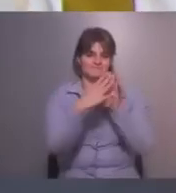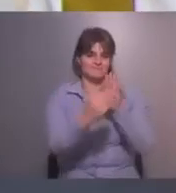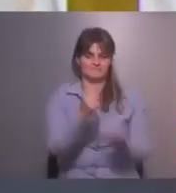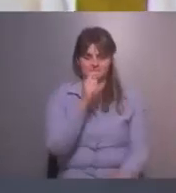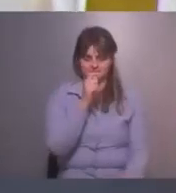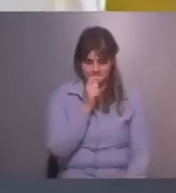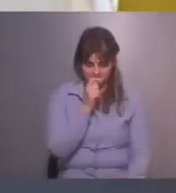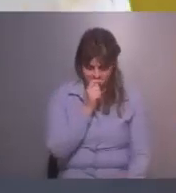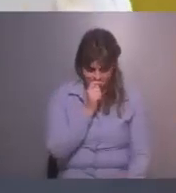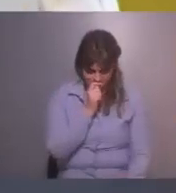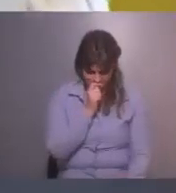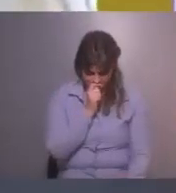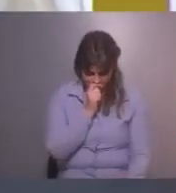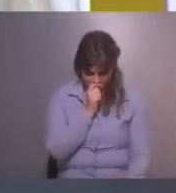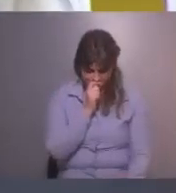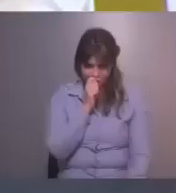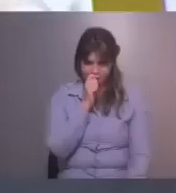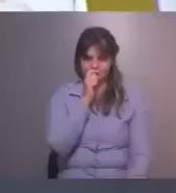séculos. Amém.